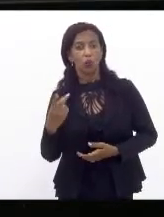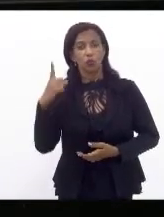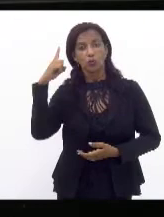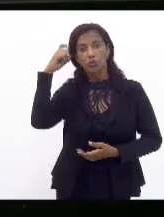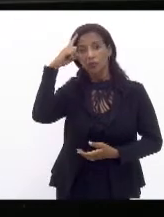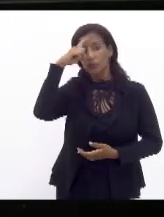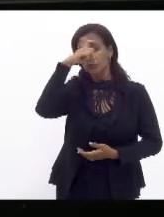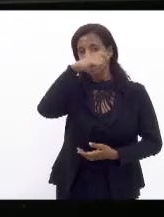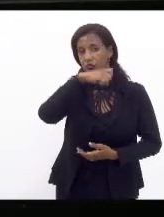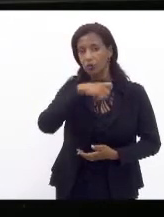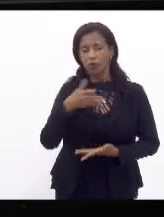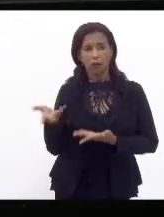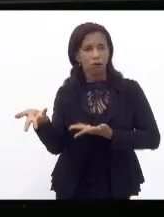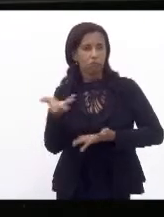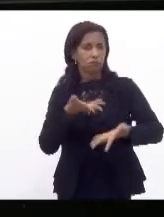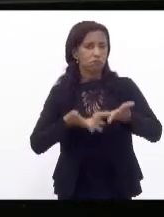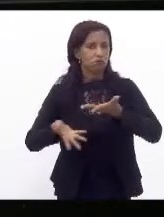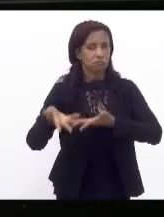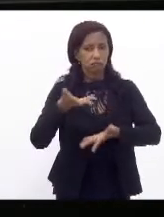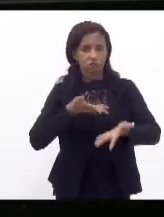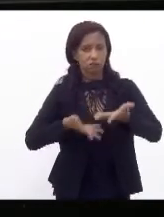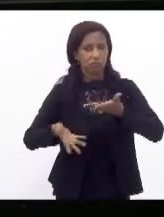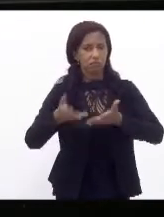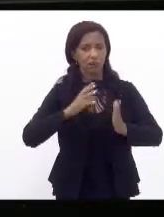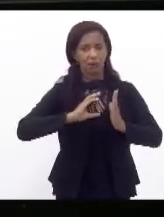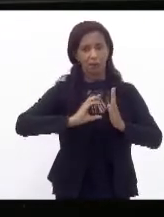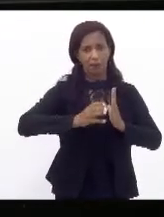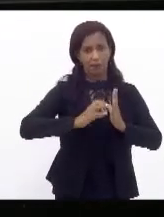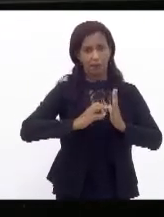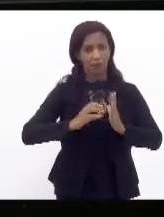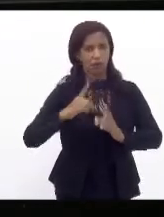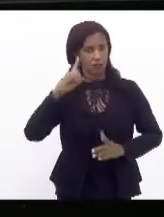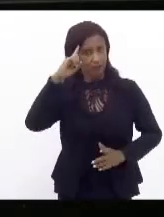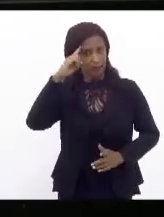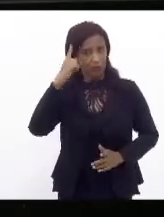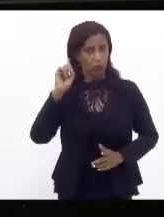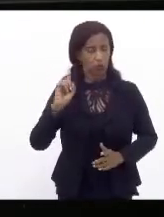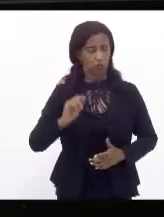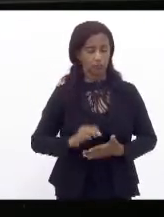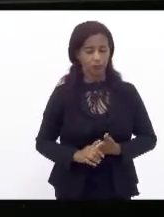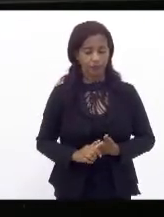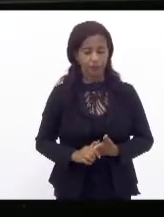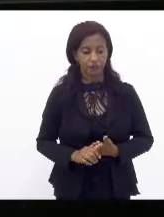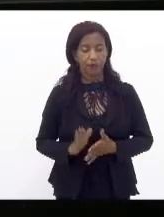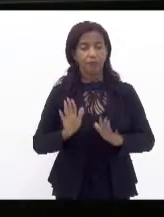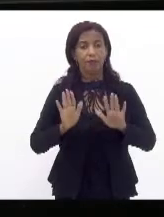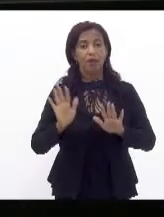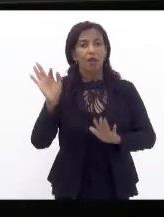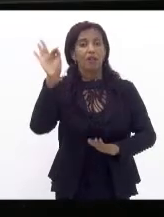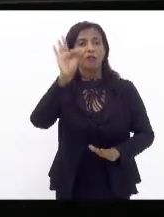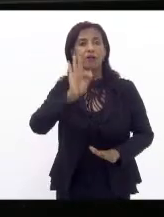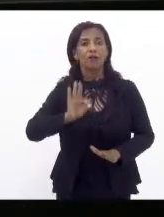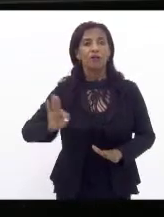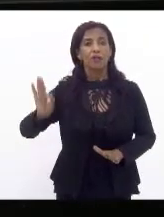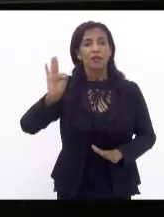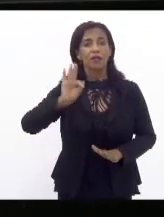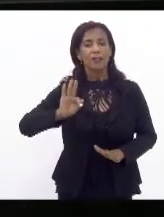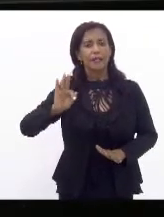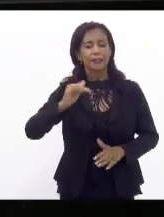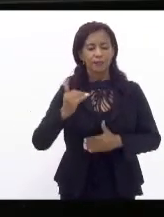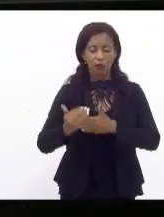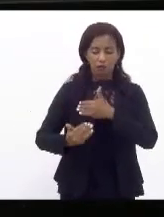dificultar a participação de partidos ideológicos. Mas a federação partidária, ela